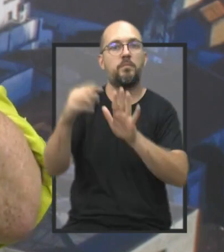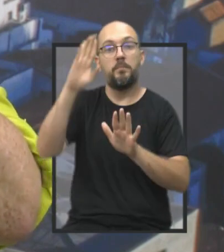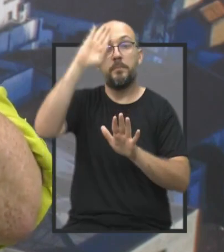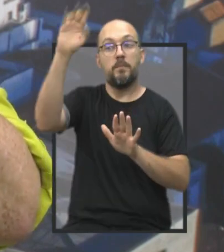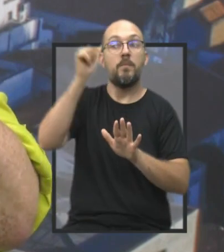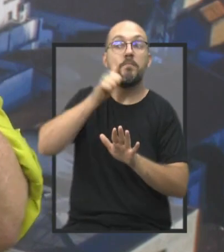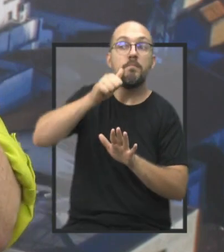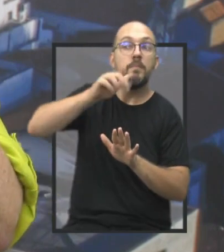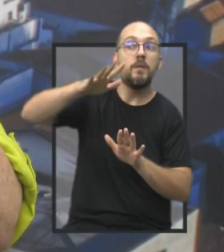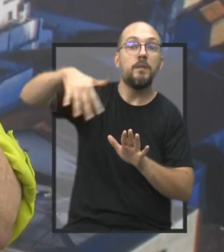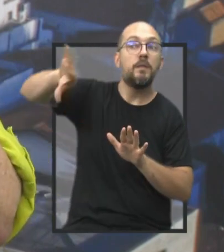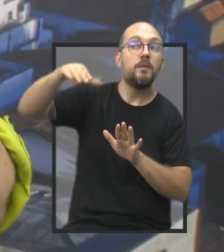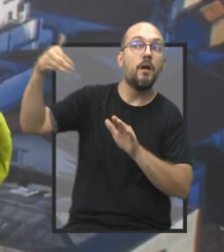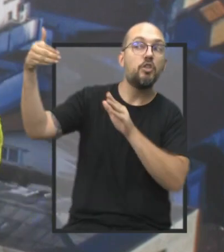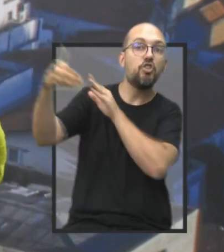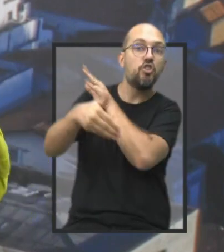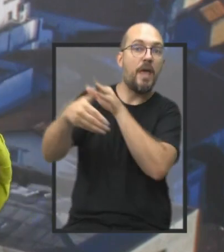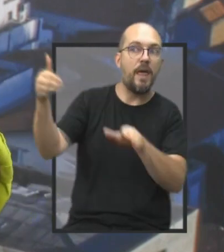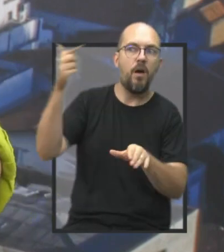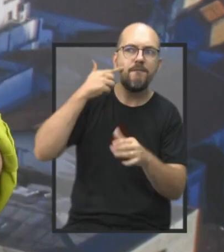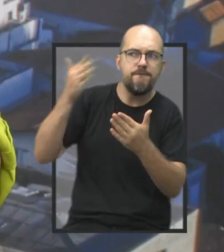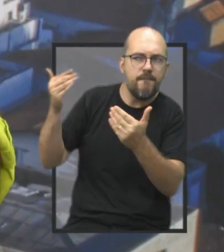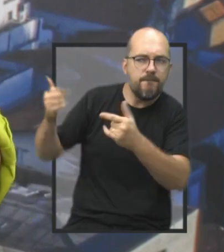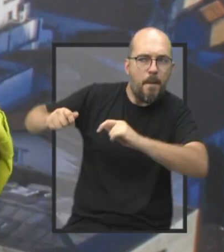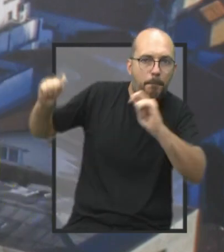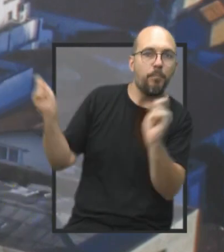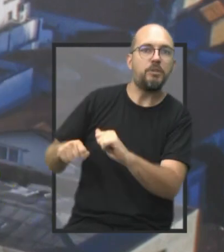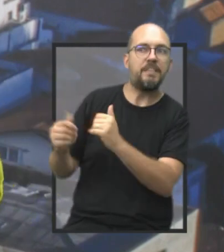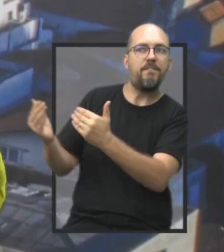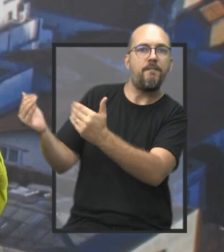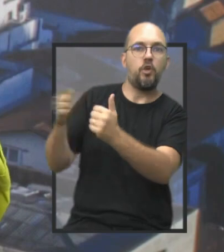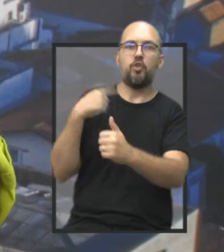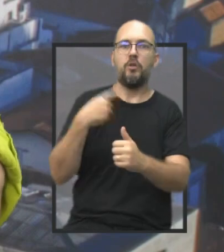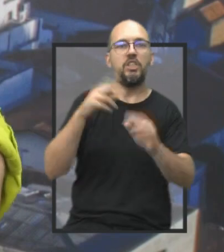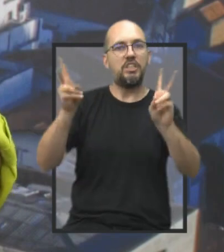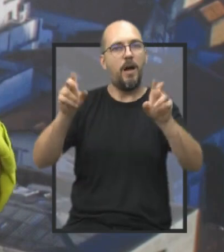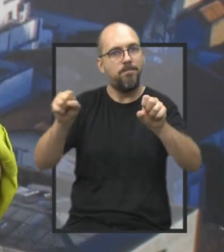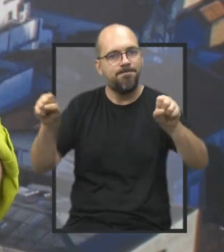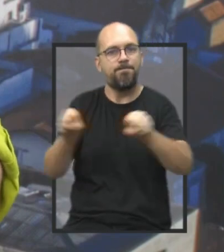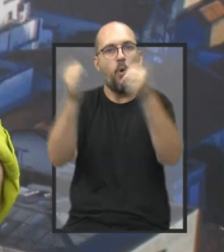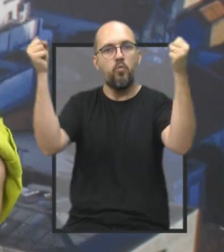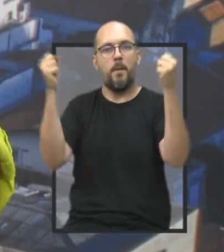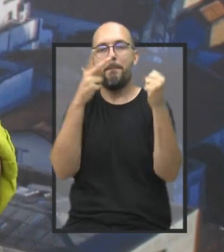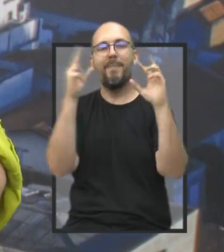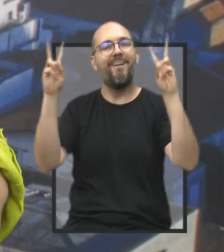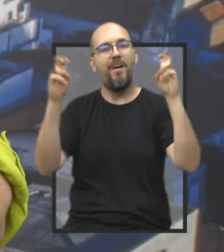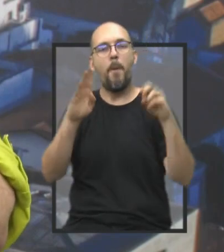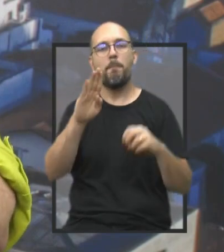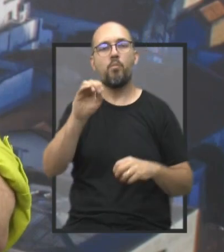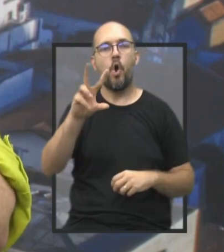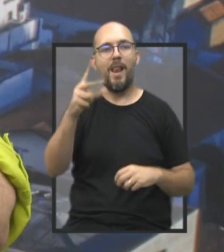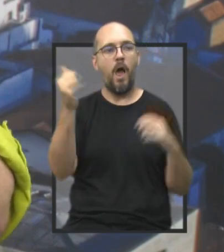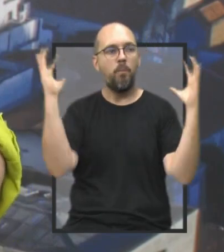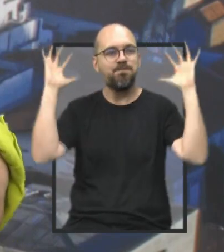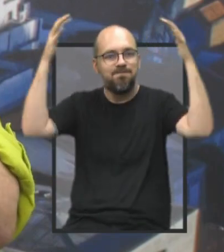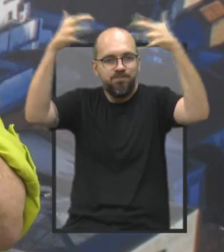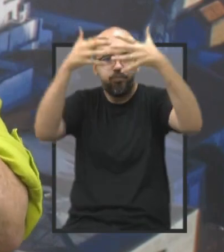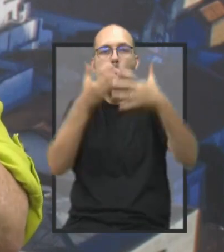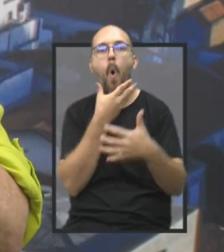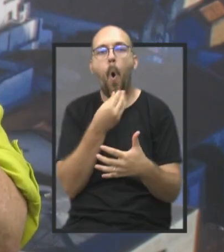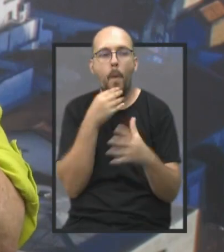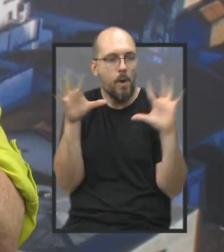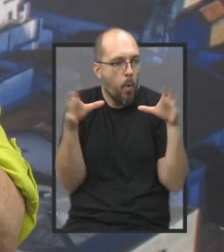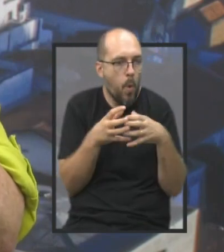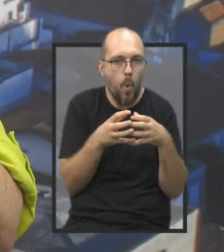as meninas que estão chegando, que é possível. Então nós rompemos a bolha, com certeza, nós vamos trabalhar junto, com